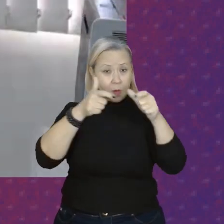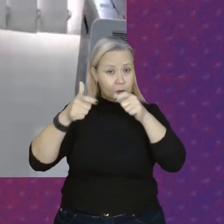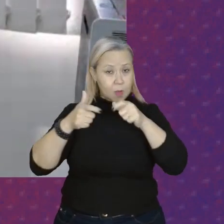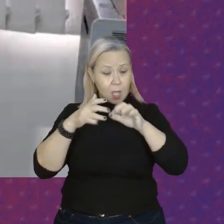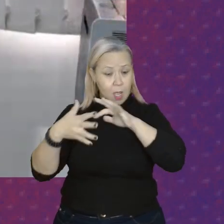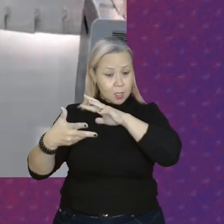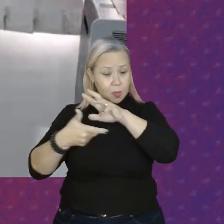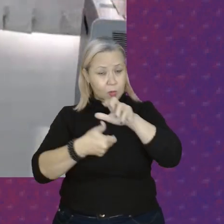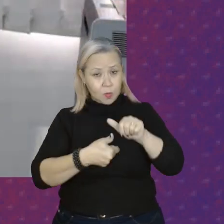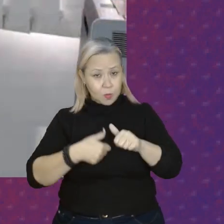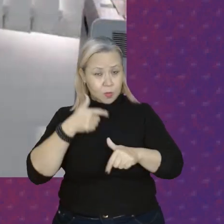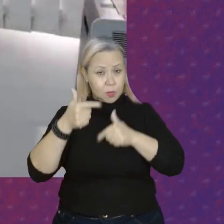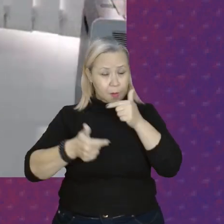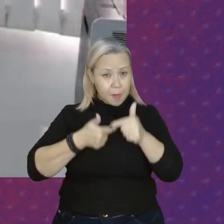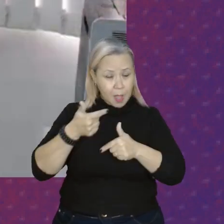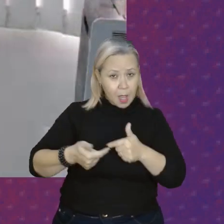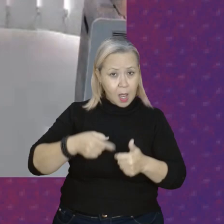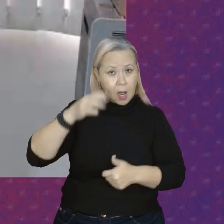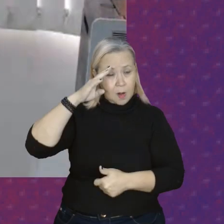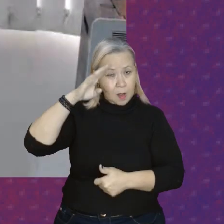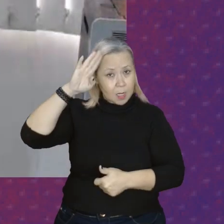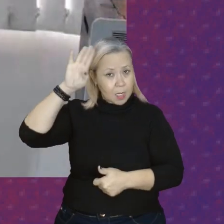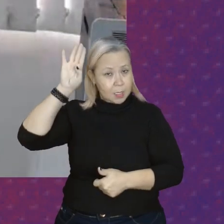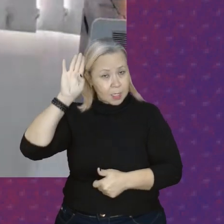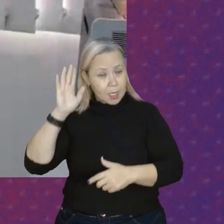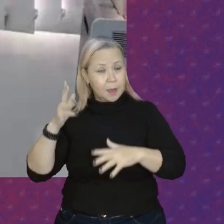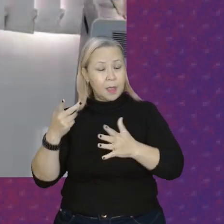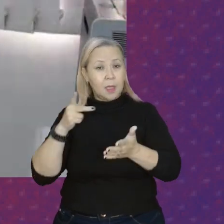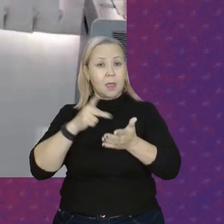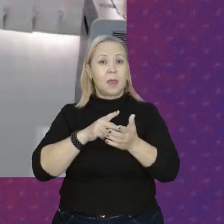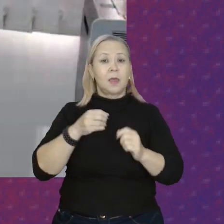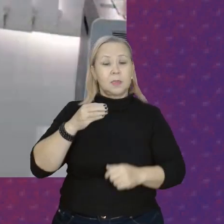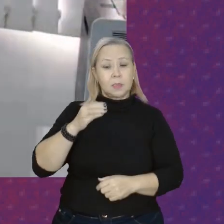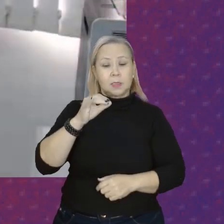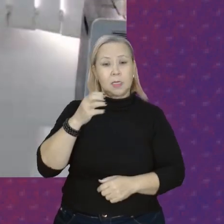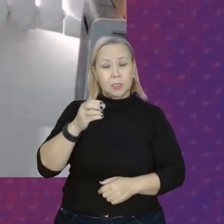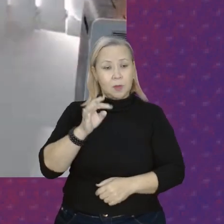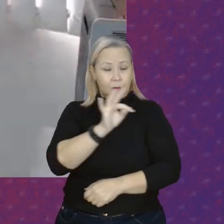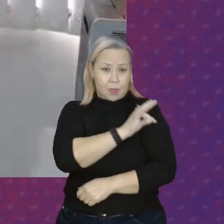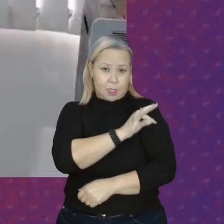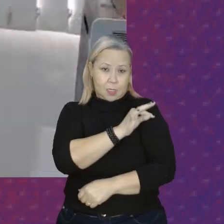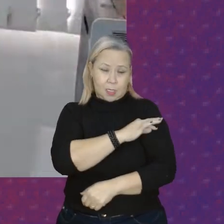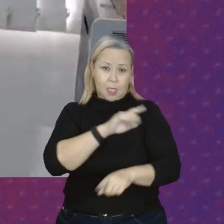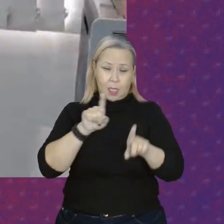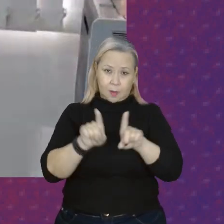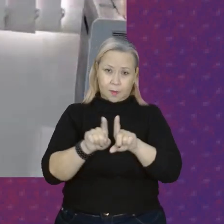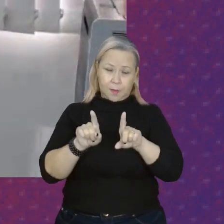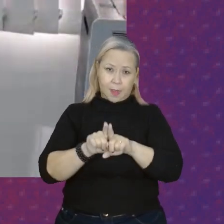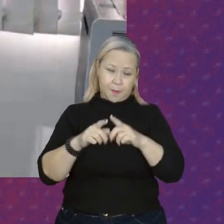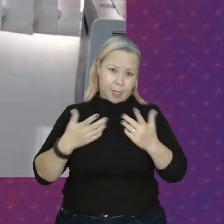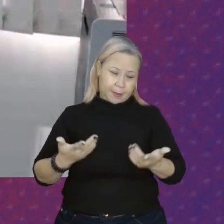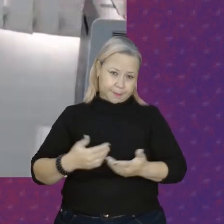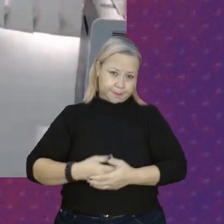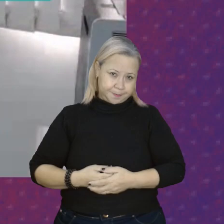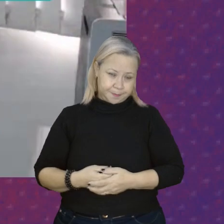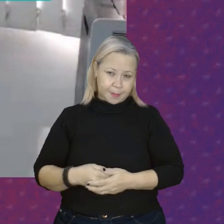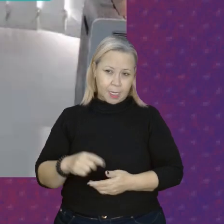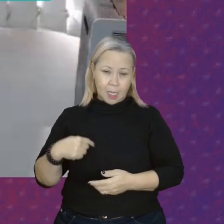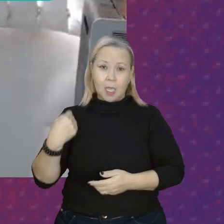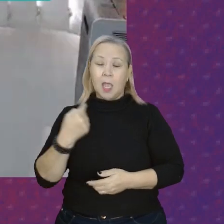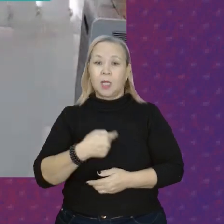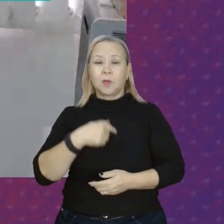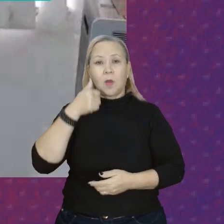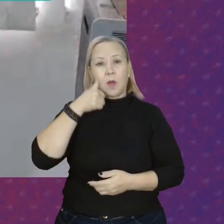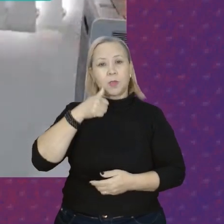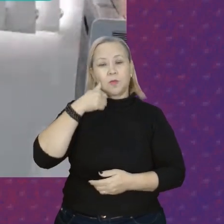do trabalho, no mundo acadêmico, no mundo científico, técnico-científico. Então, nós mulheres